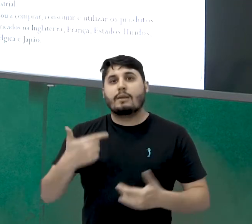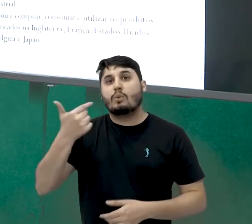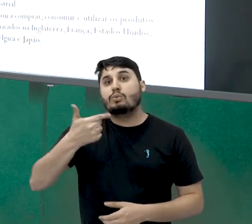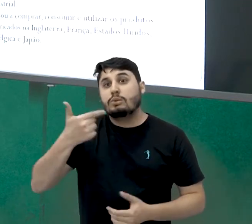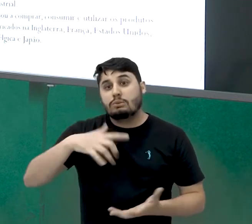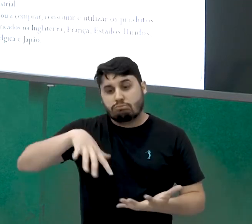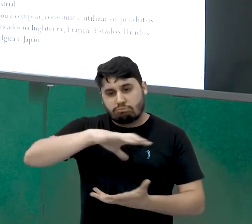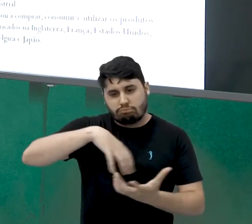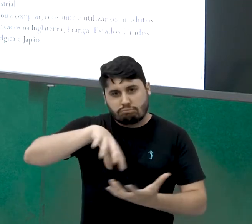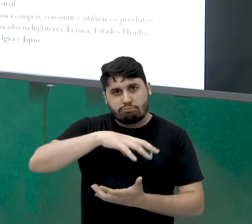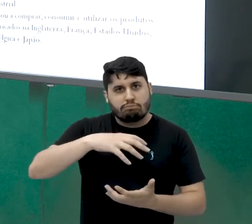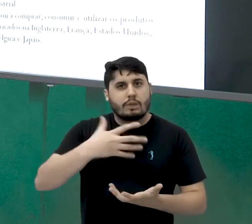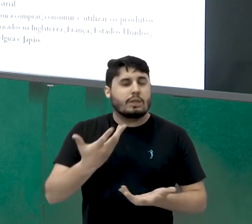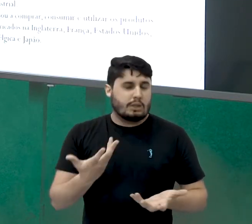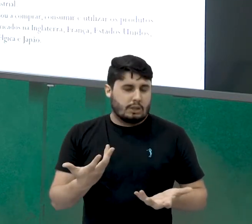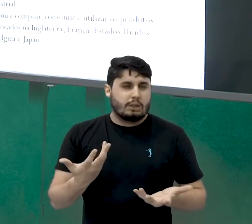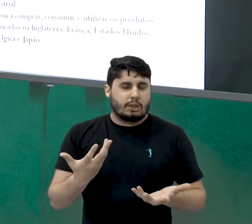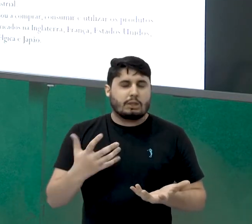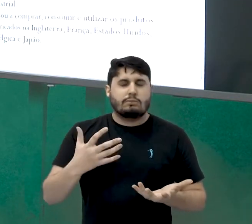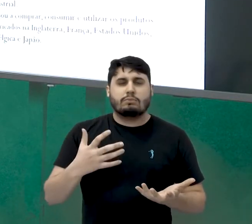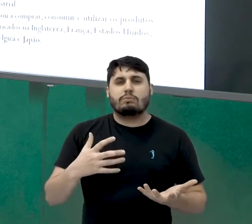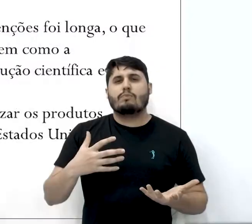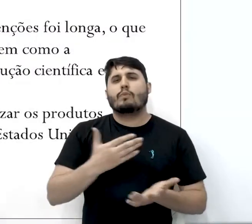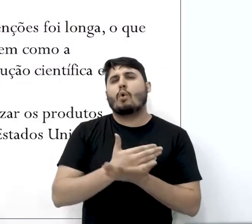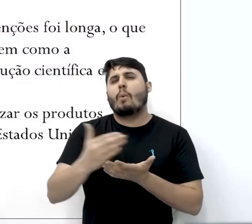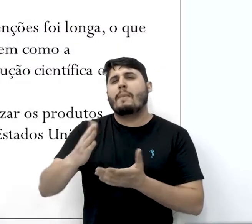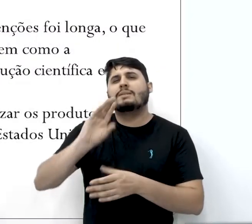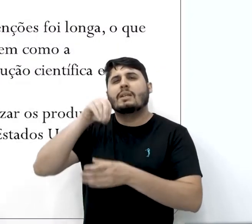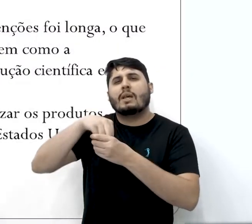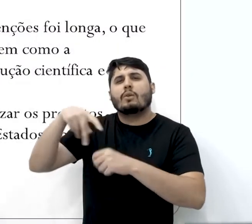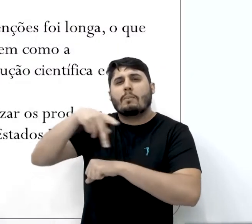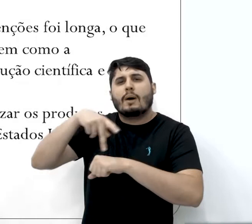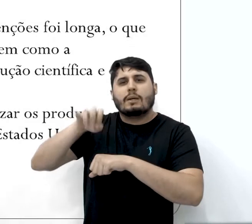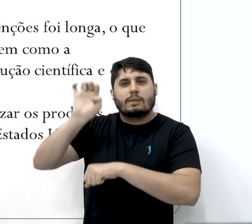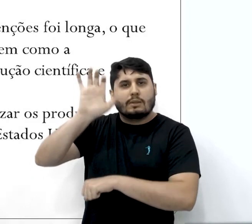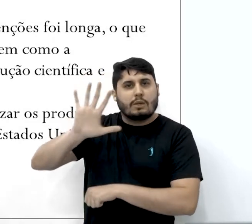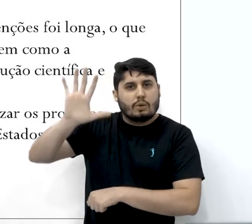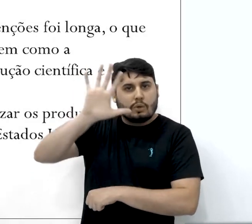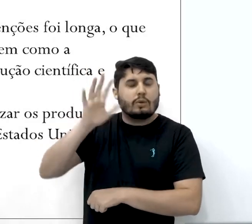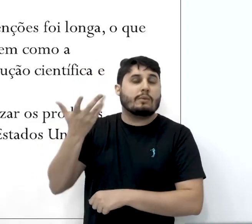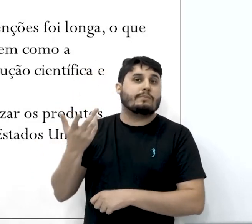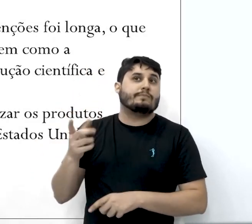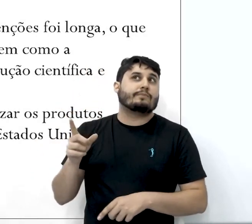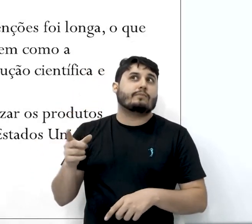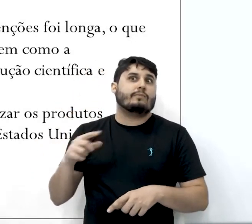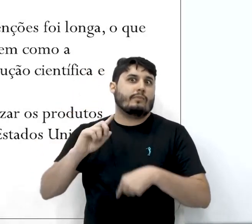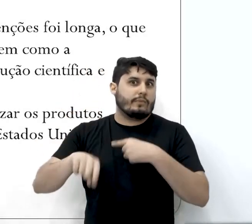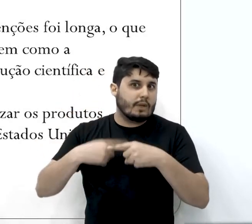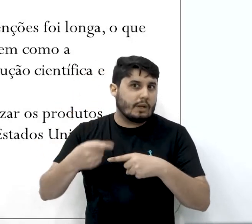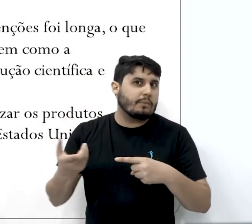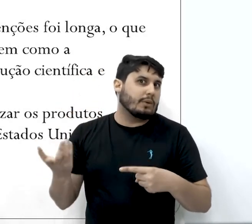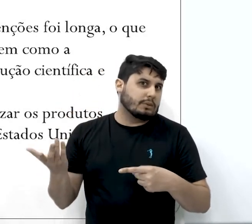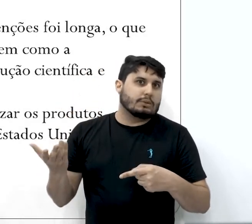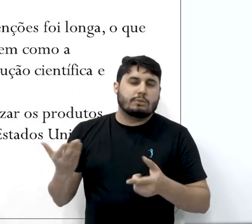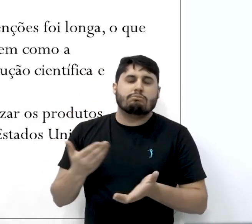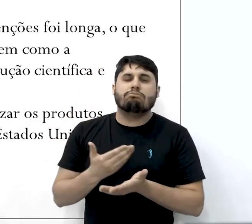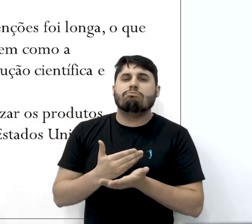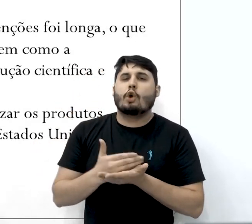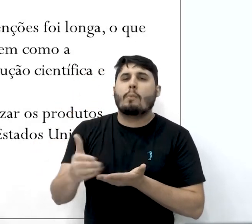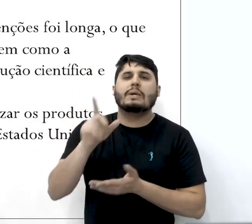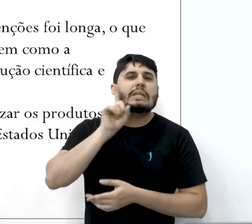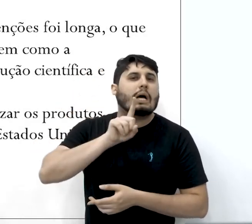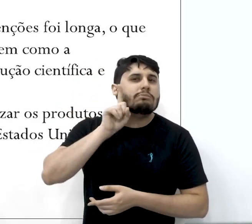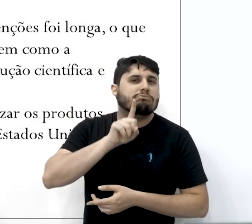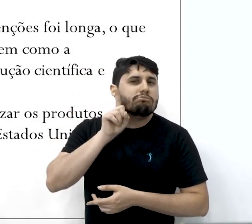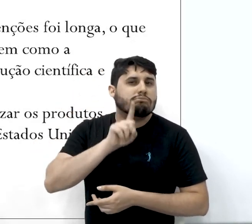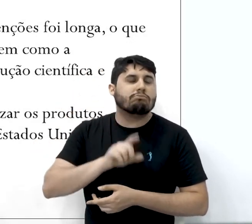Industrial, que se expande pela Europa, chega aos Estados Unidos. E é lá que a gente vai dar uma paradinha, certo? Mas ela